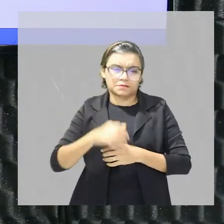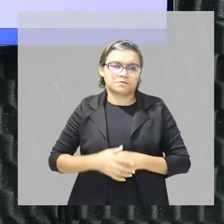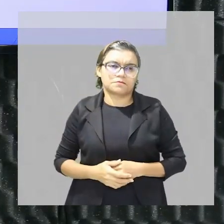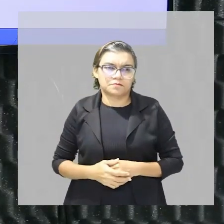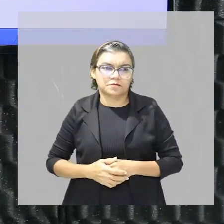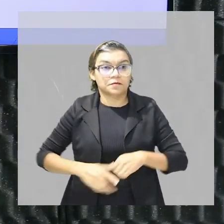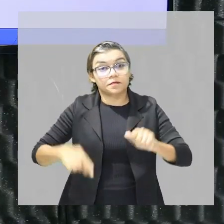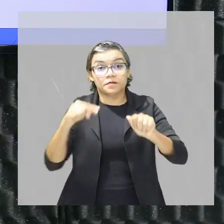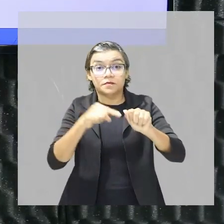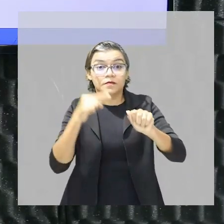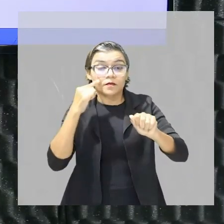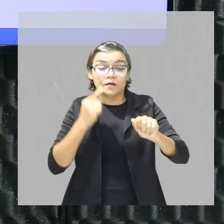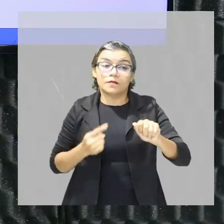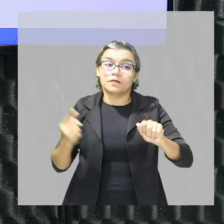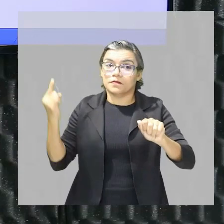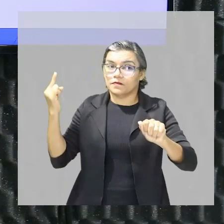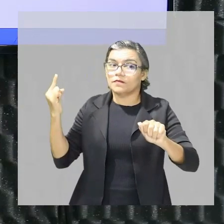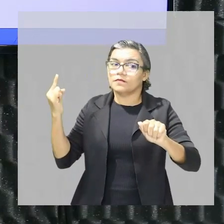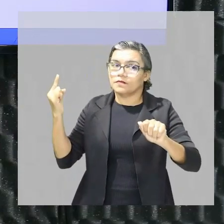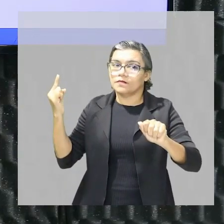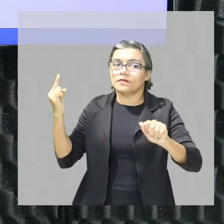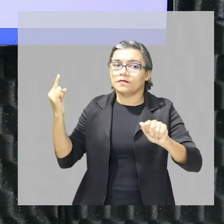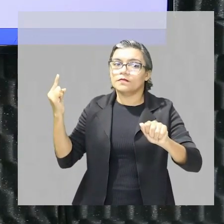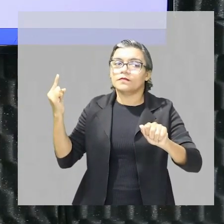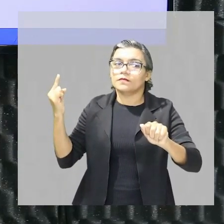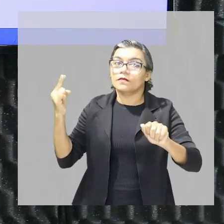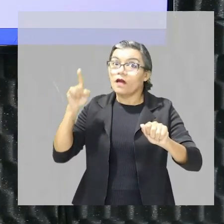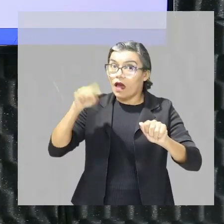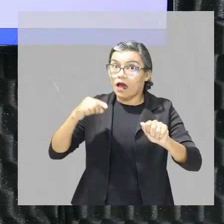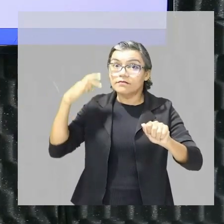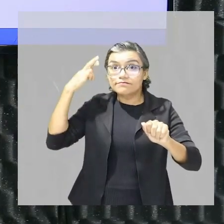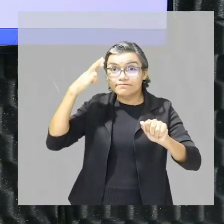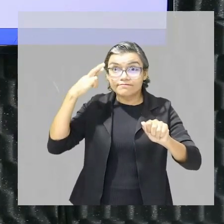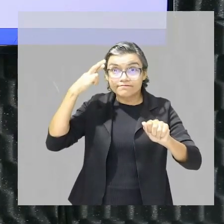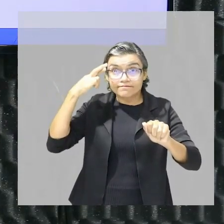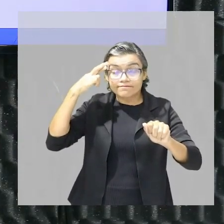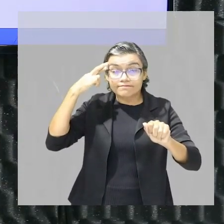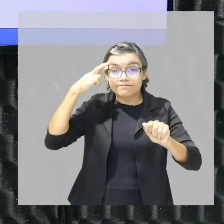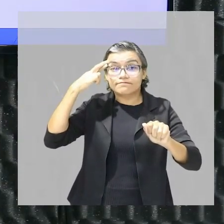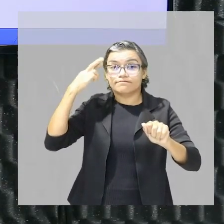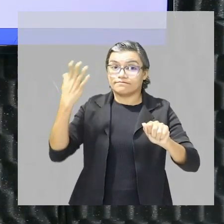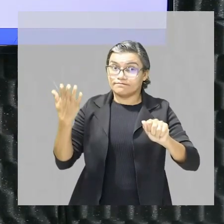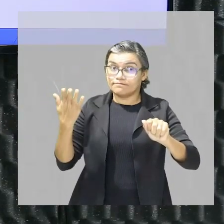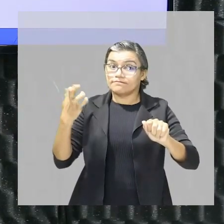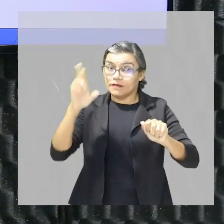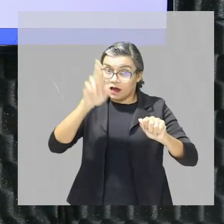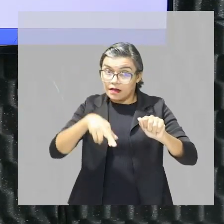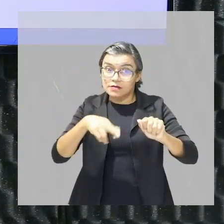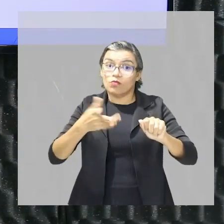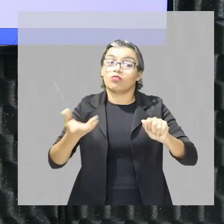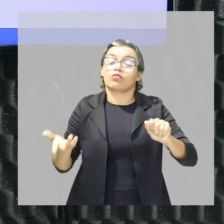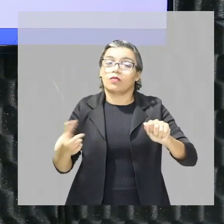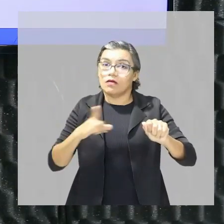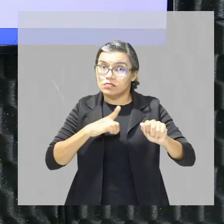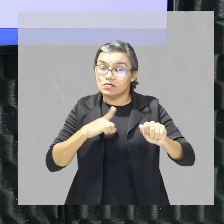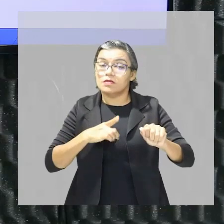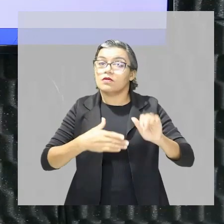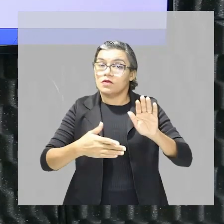letra assentados numa Razão Humana na racionalidade já temos uma proposição extremamente aqui